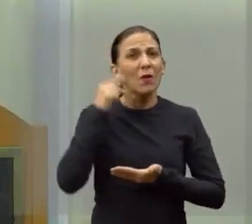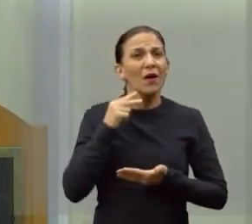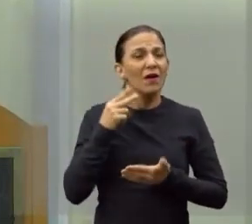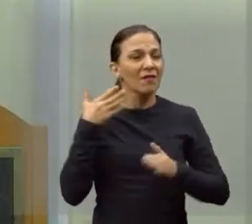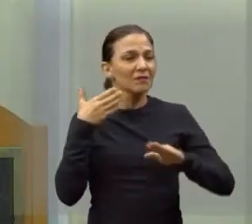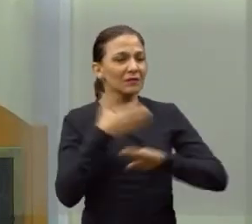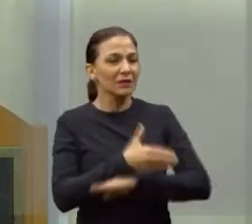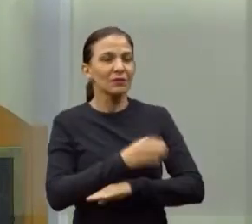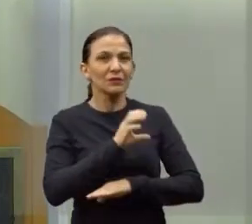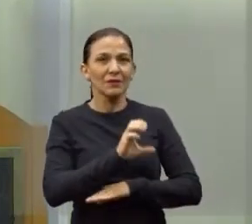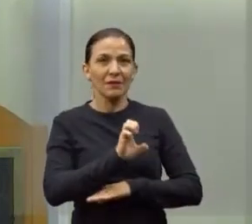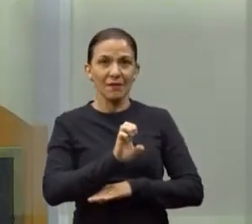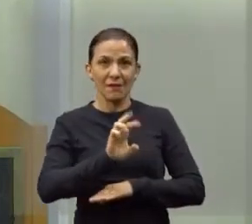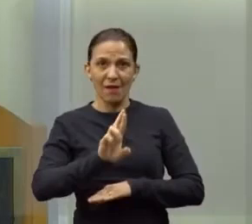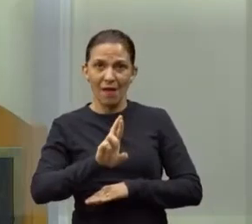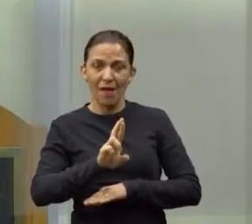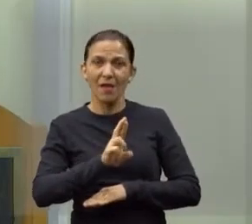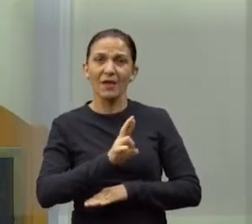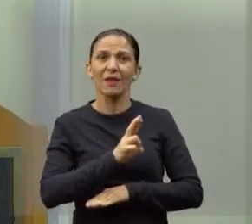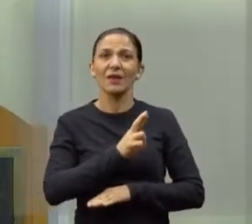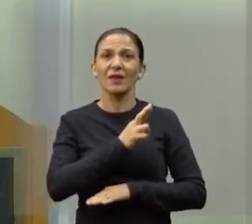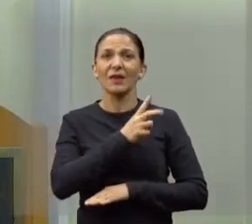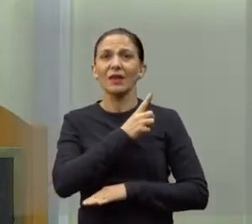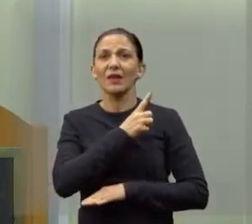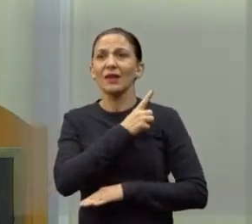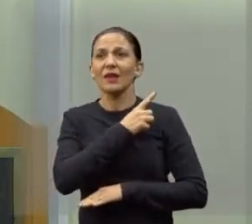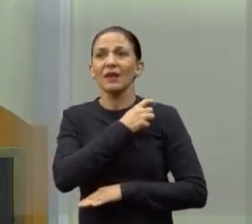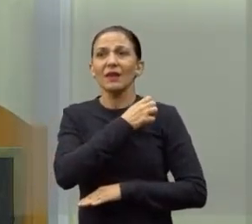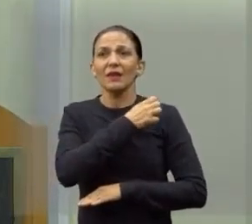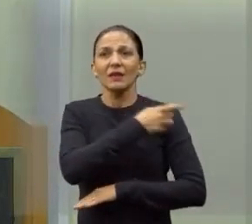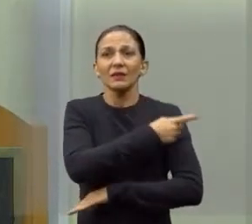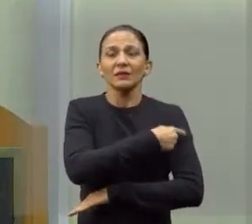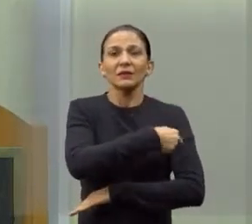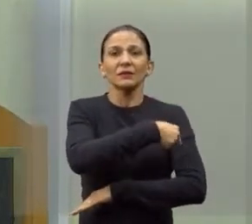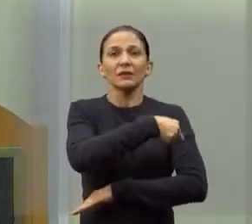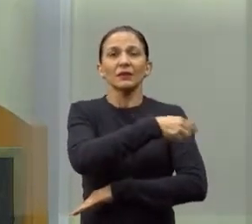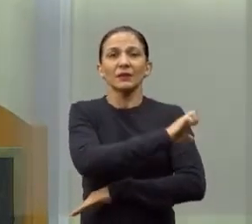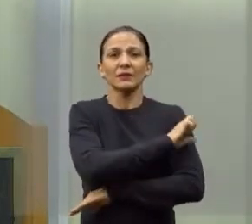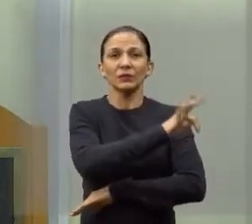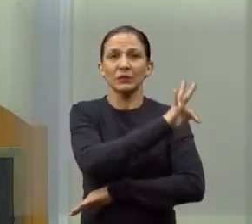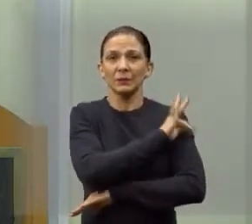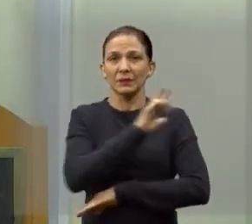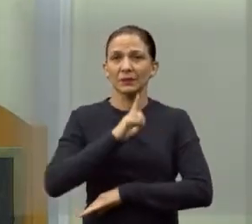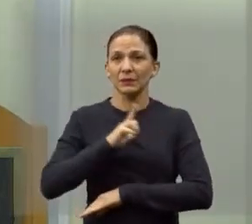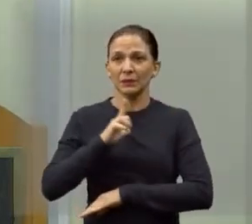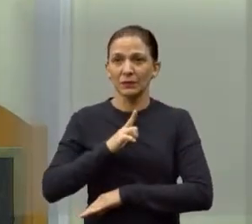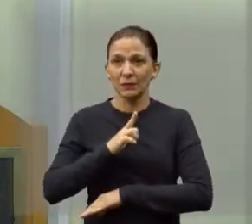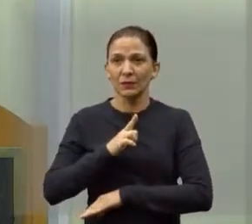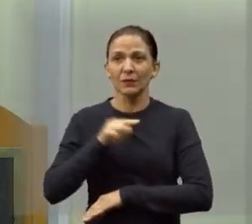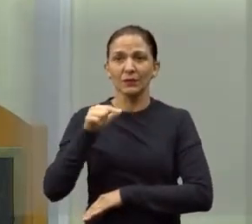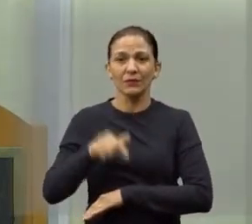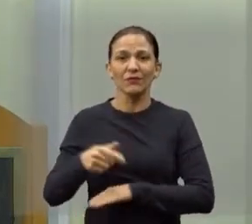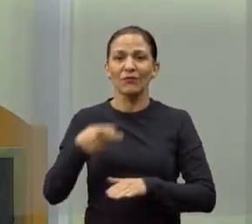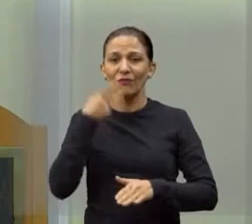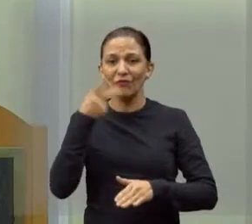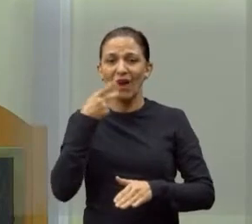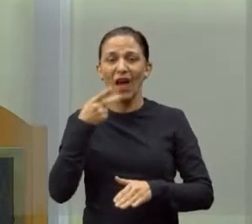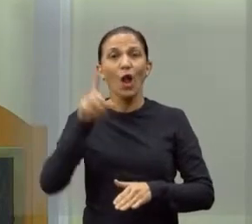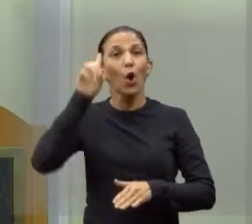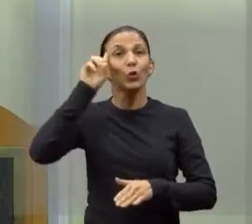CRs, em MFs, e aí trata como o Dia do Índio. E essa casa aprovou aqui,